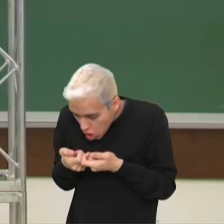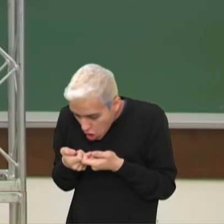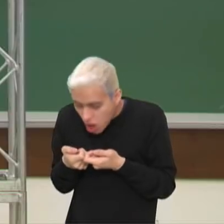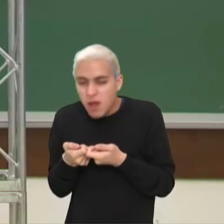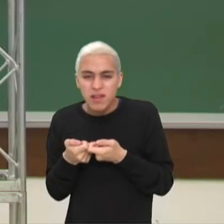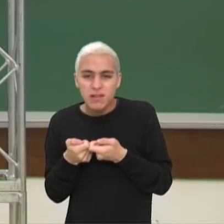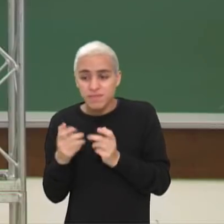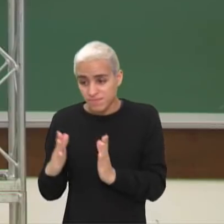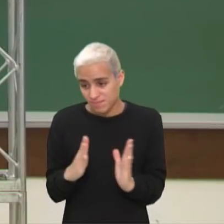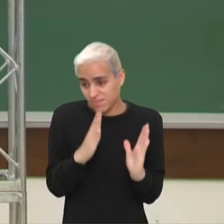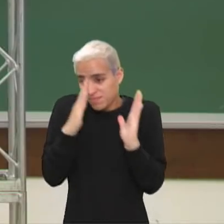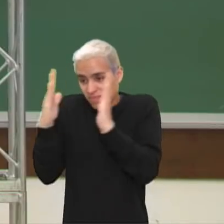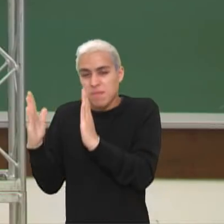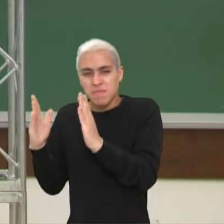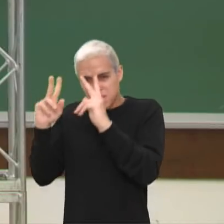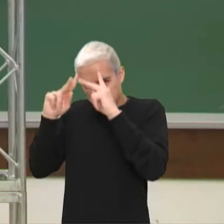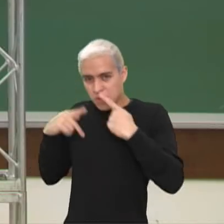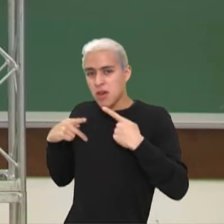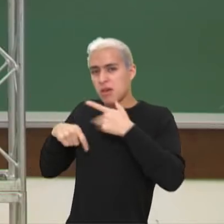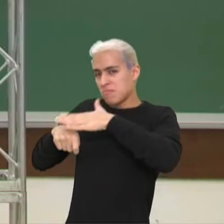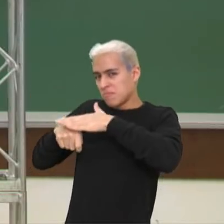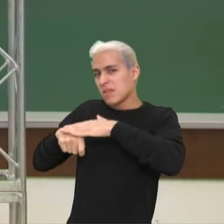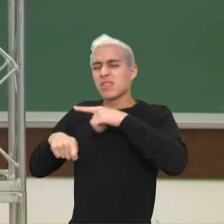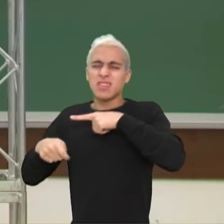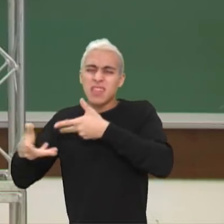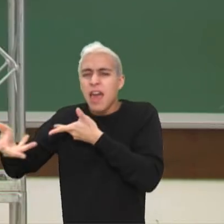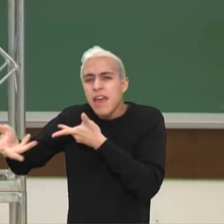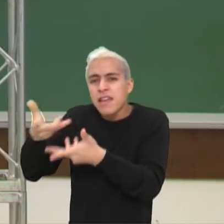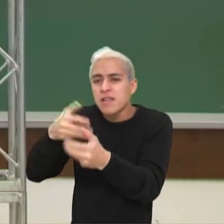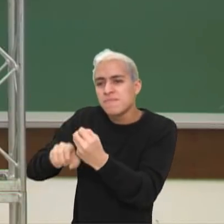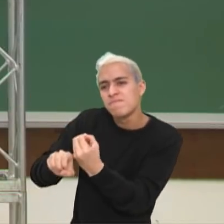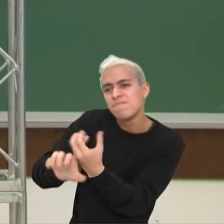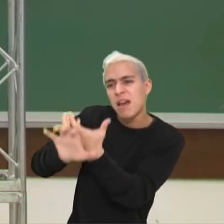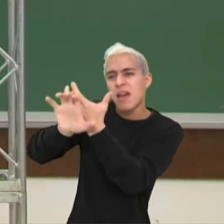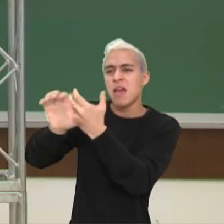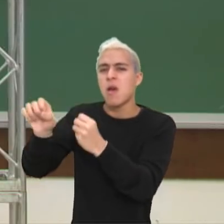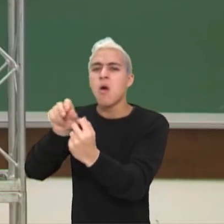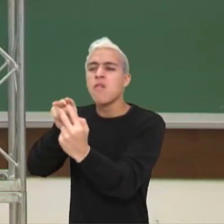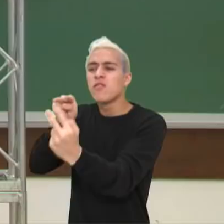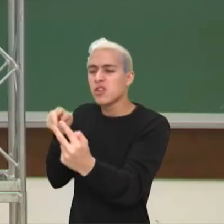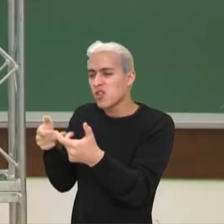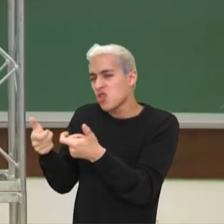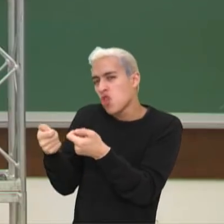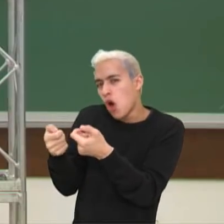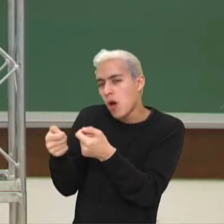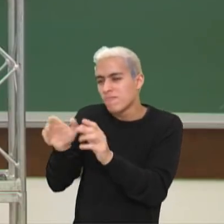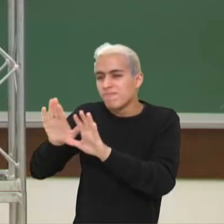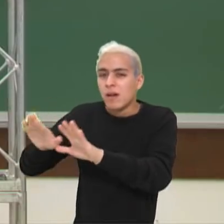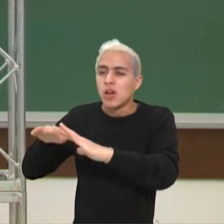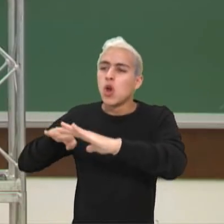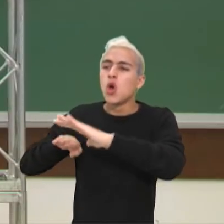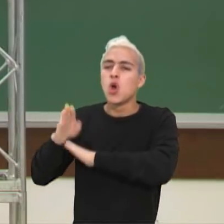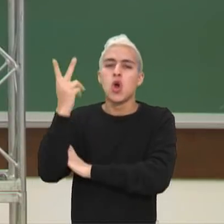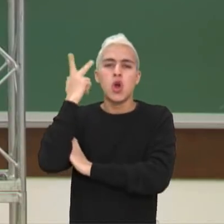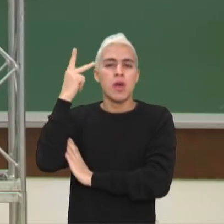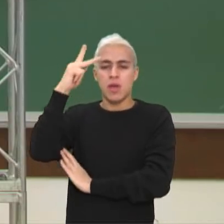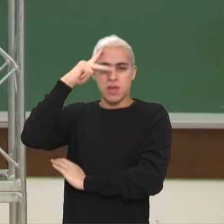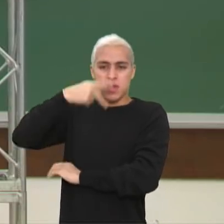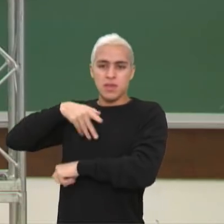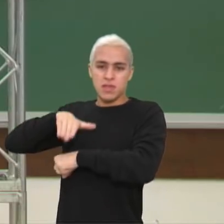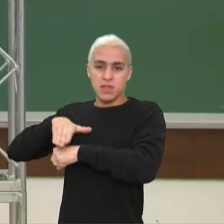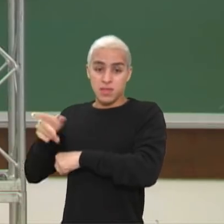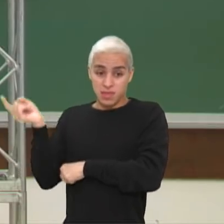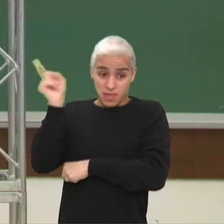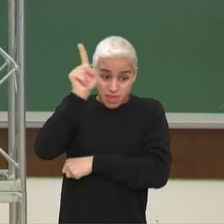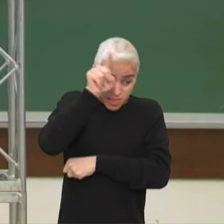jogos é mais individual. Claro que tem uma interação, né, online às vezes, mas ele costuma ser mais individual. Os jogos de